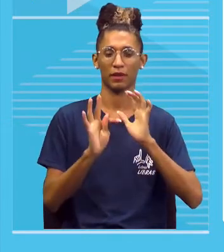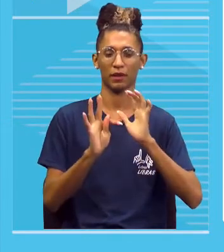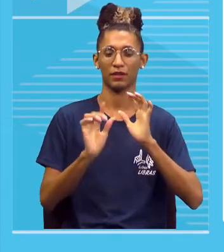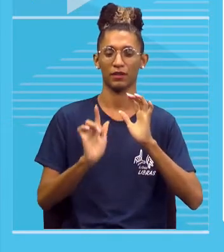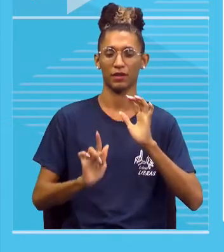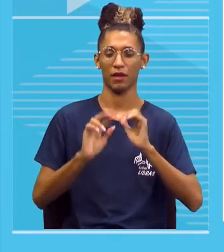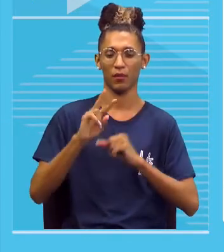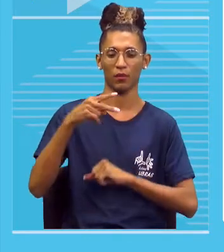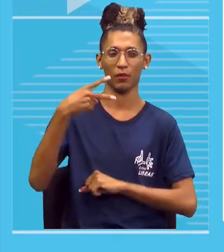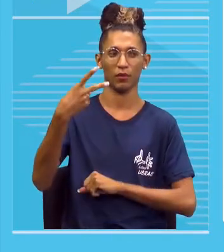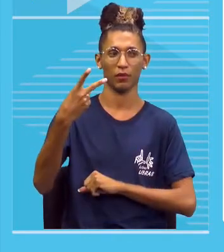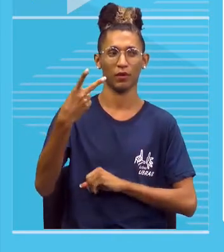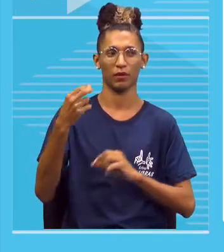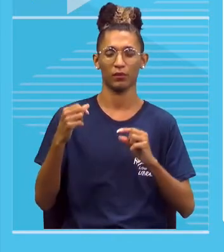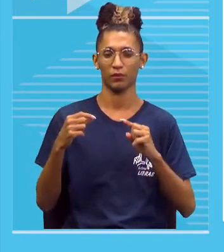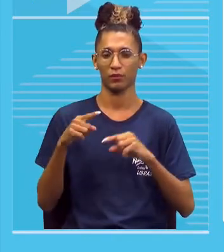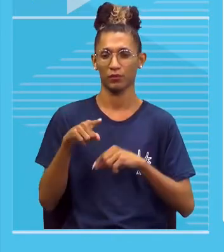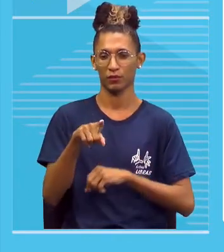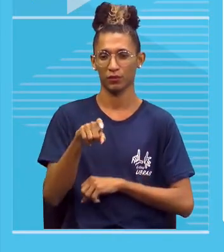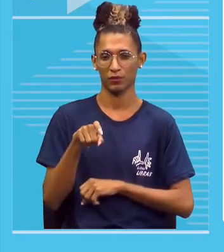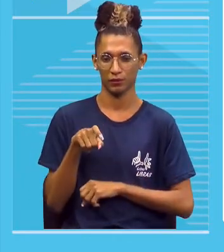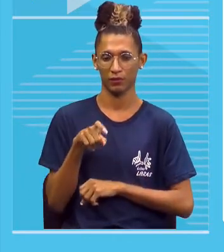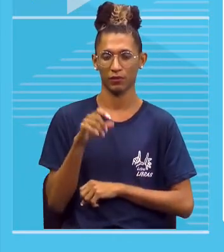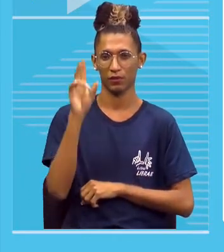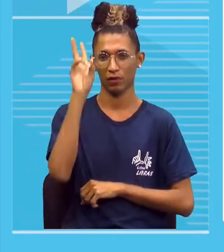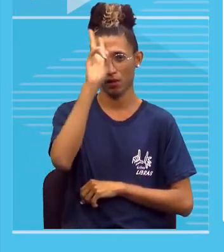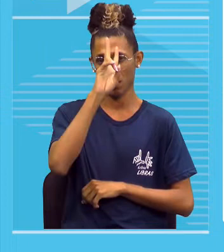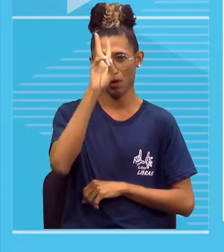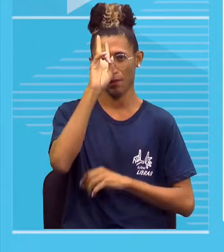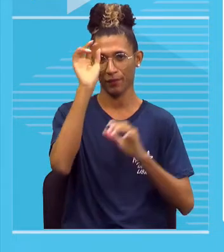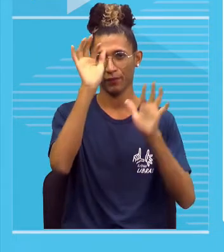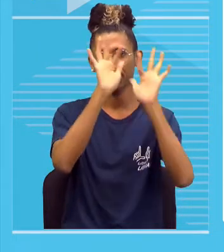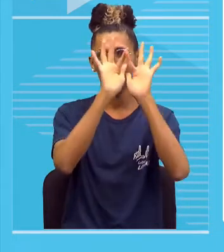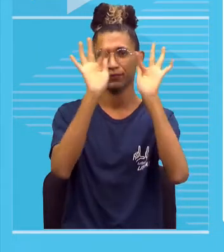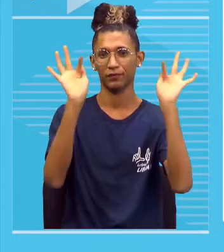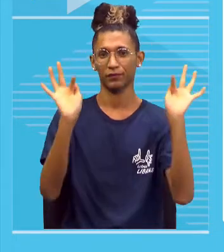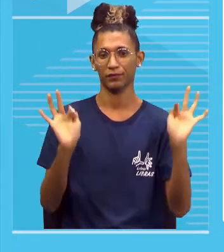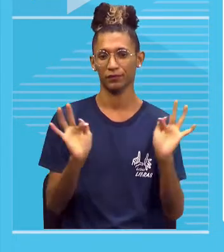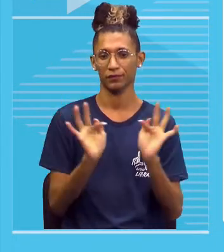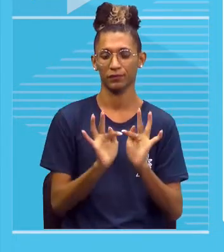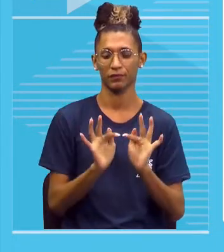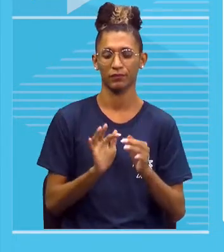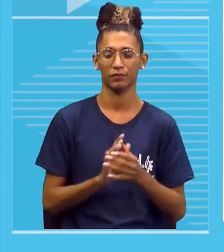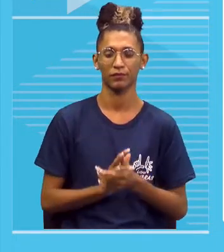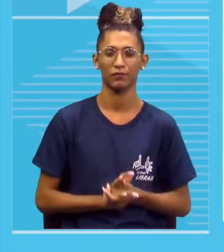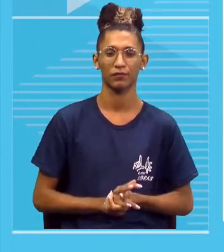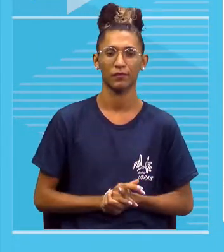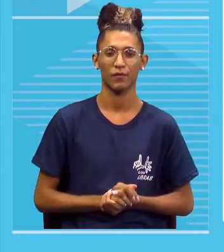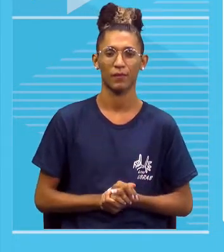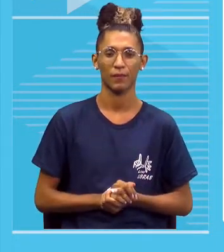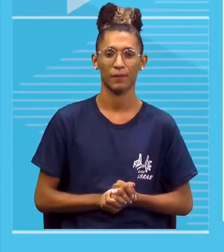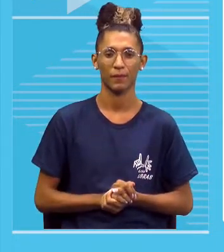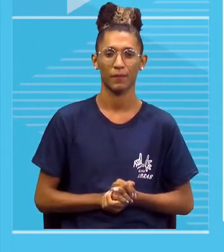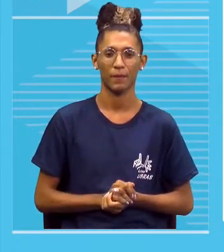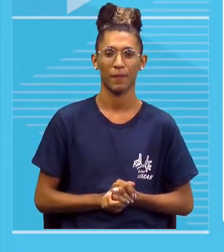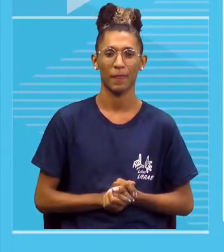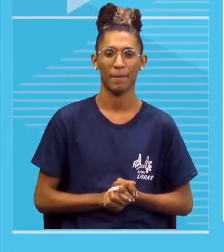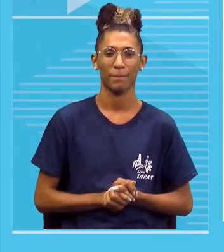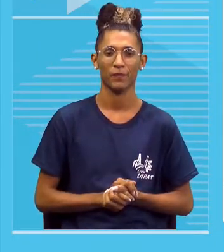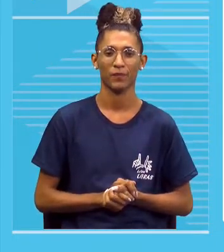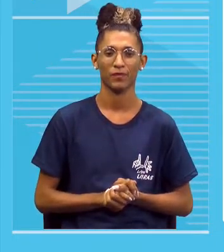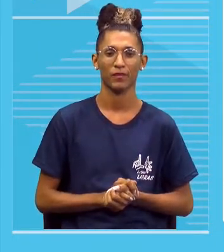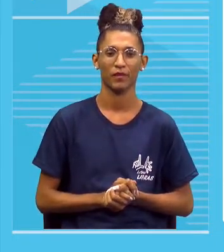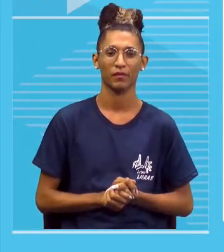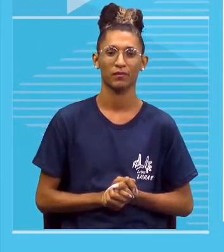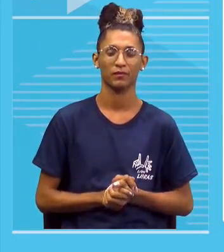quadrado de X lembram disso na fórmula Bom vamos lá